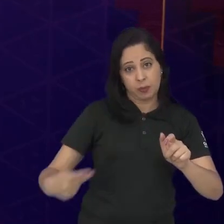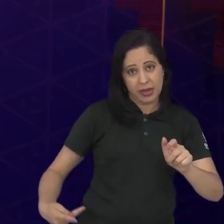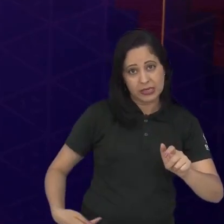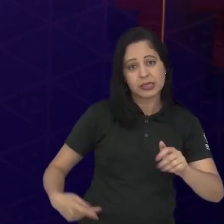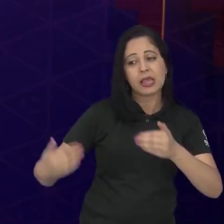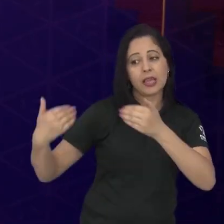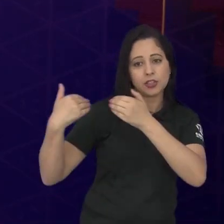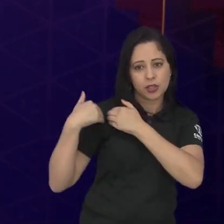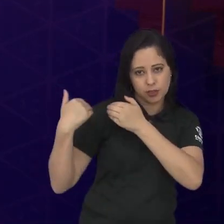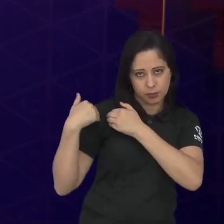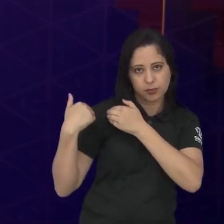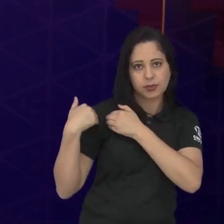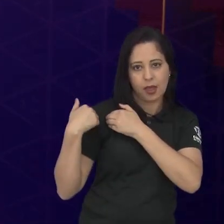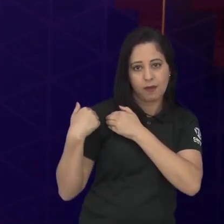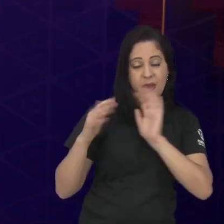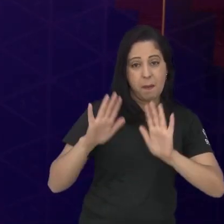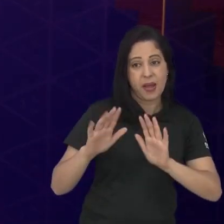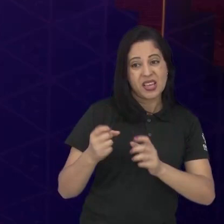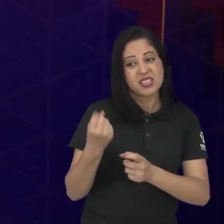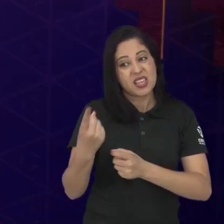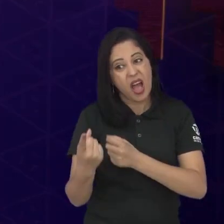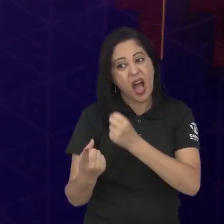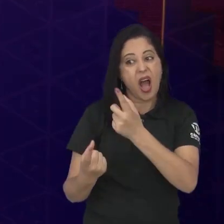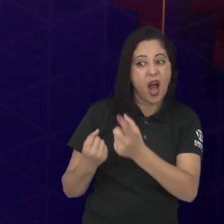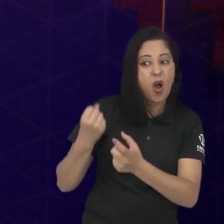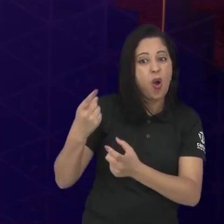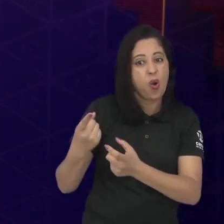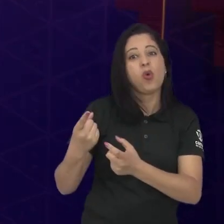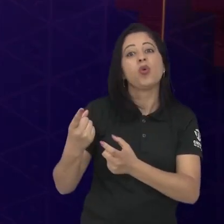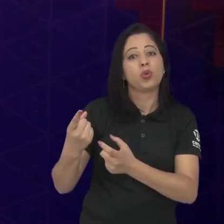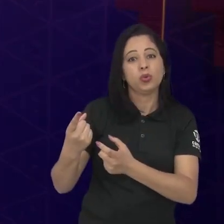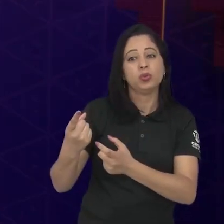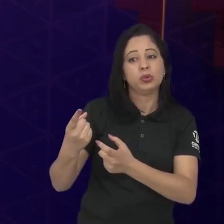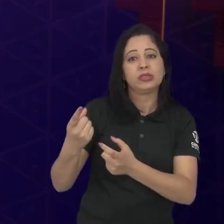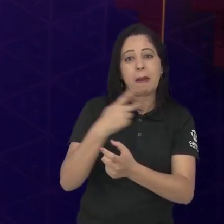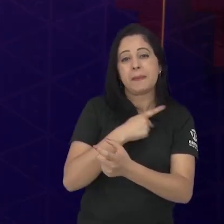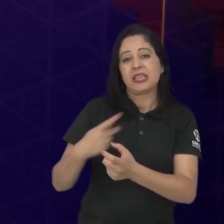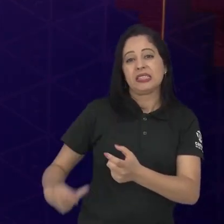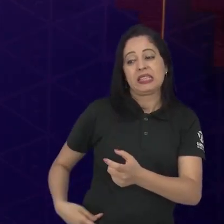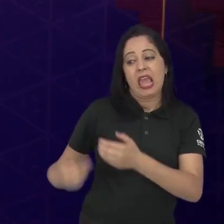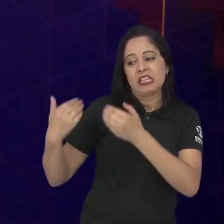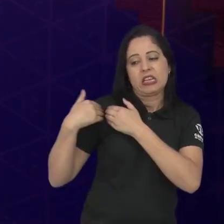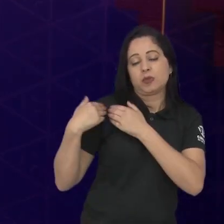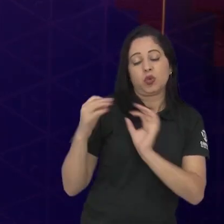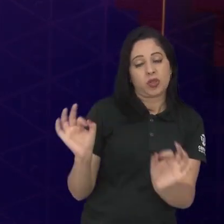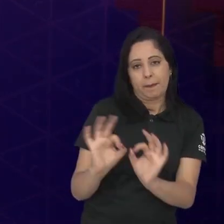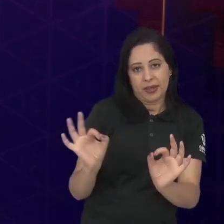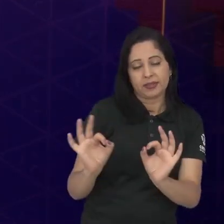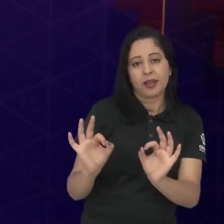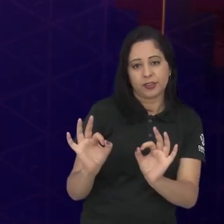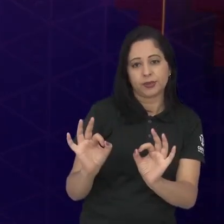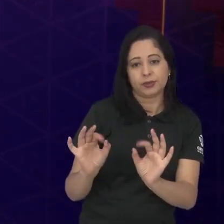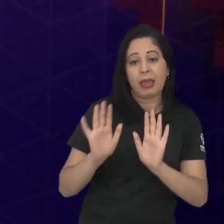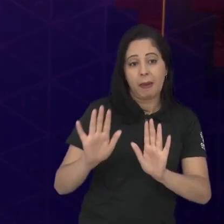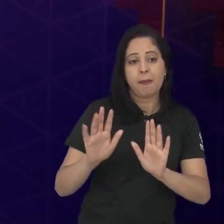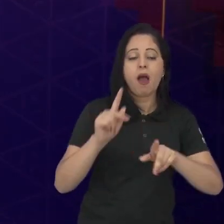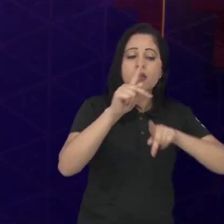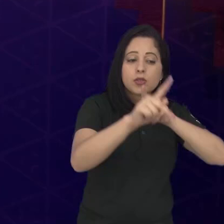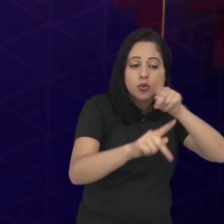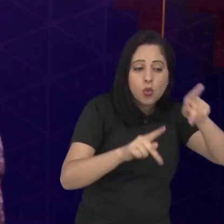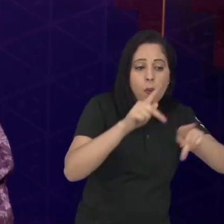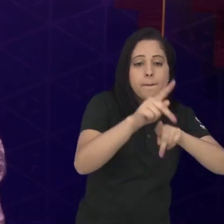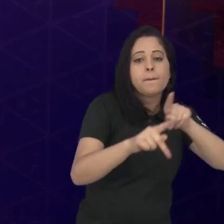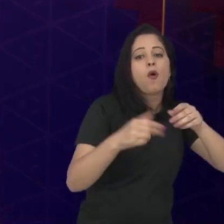responsáveis, e os líderes que não foram responsáveis, boa parte da população foi bastante responsável, né? Conseguiu orientar